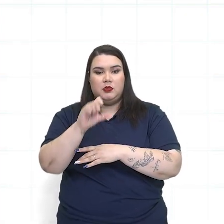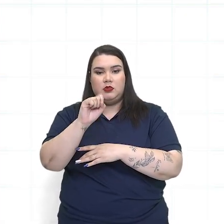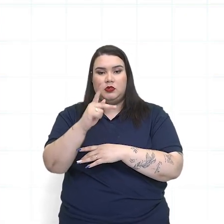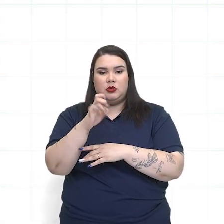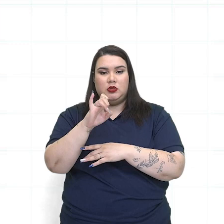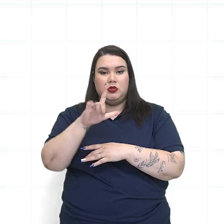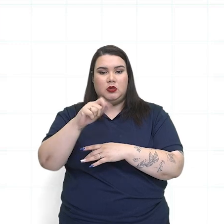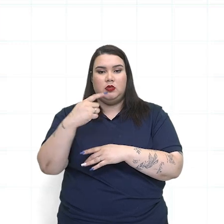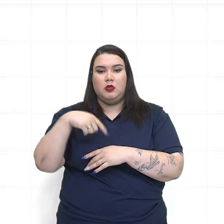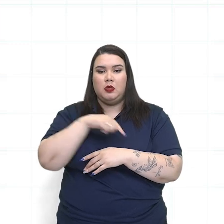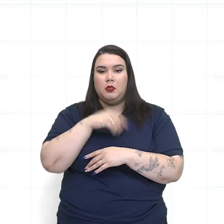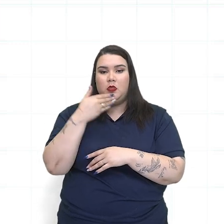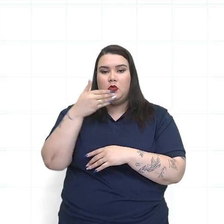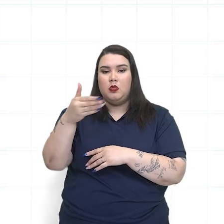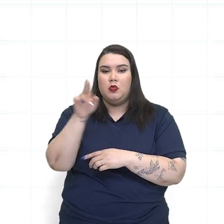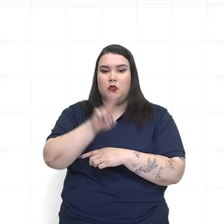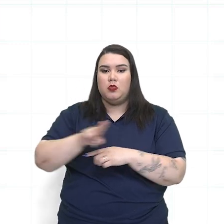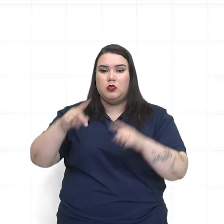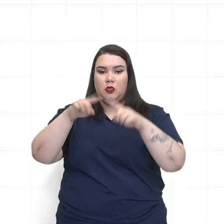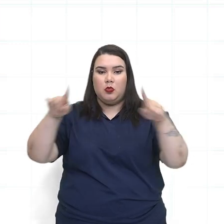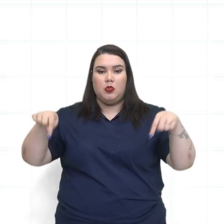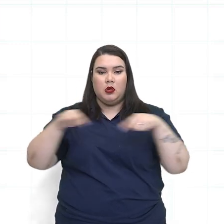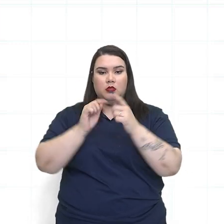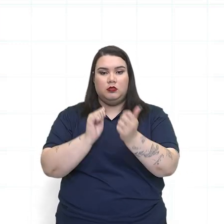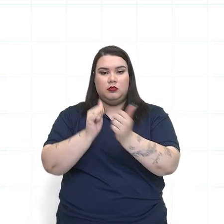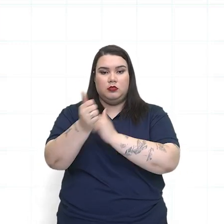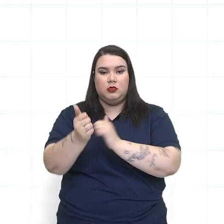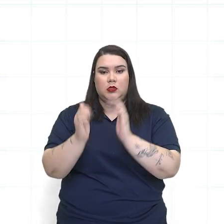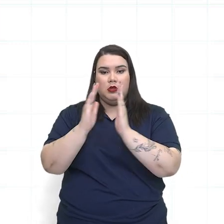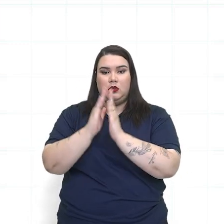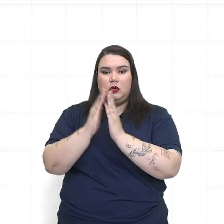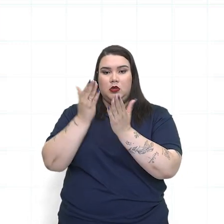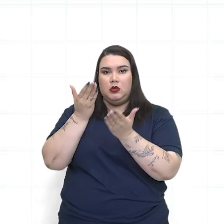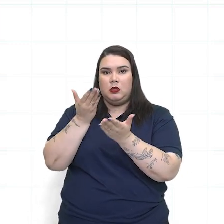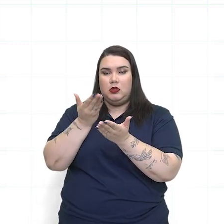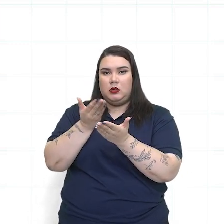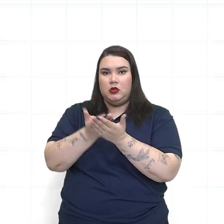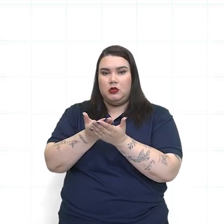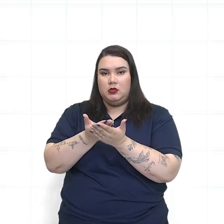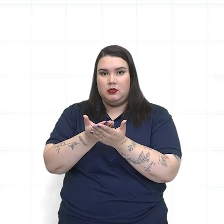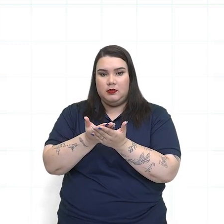deste, solicitar autorização para a utilização da quadra de esporte estadual